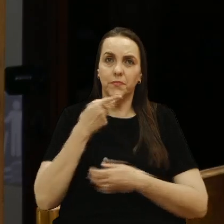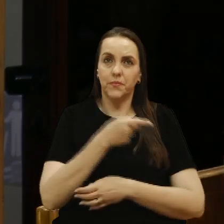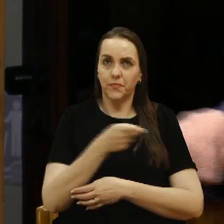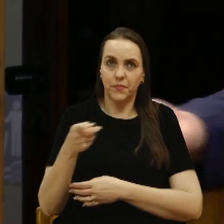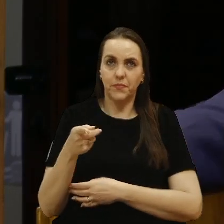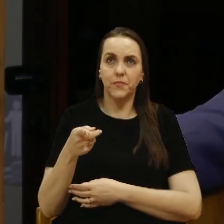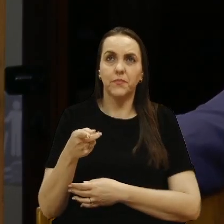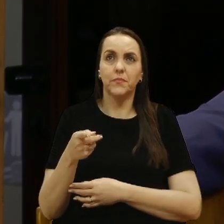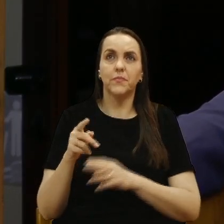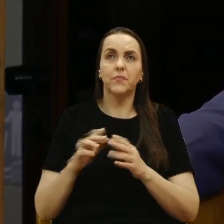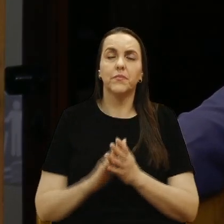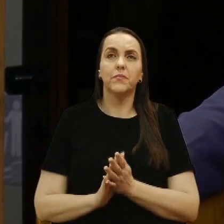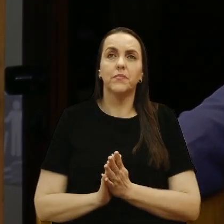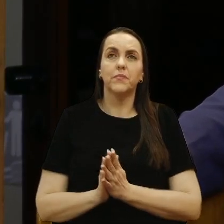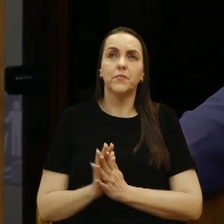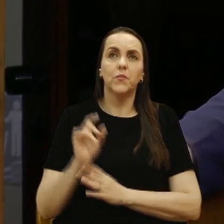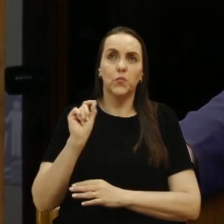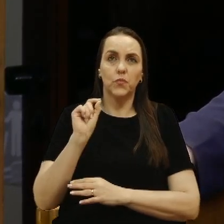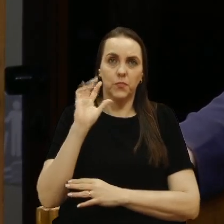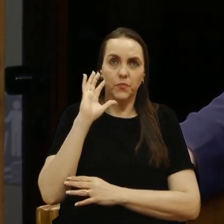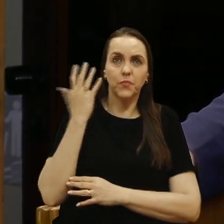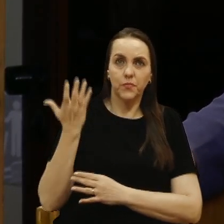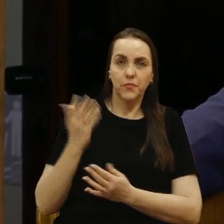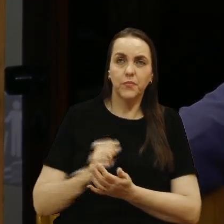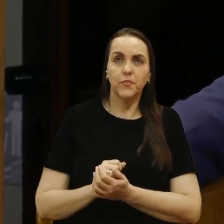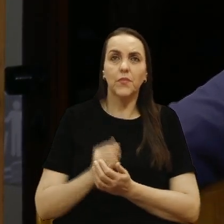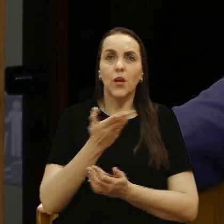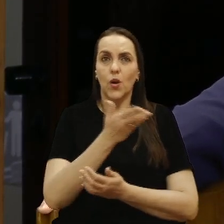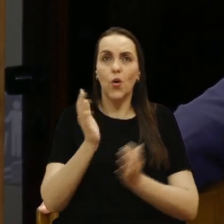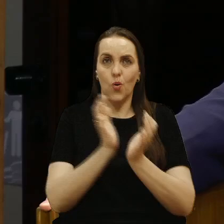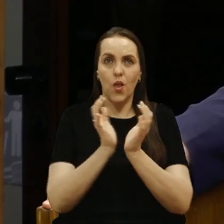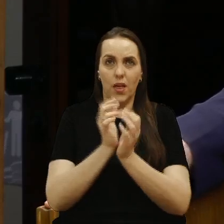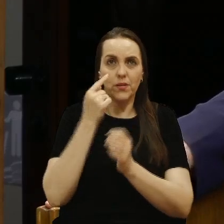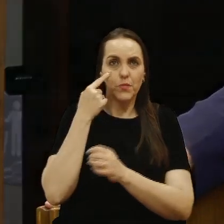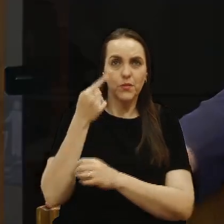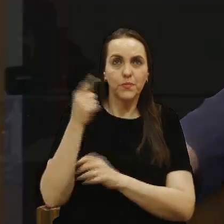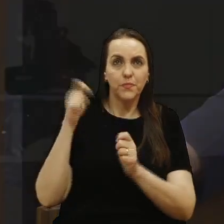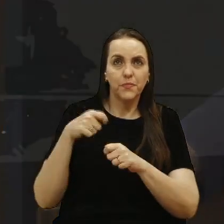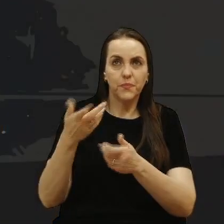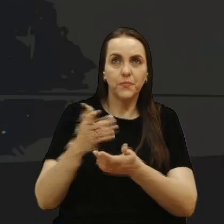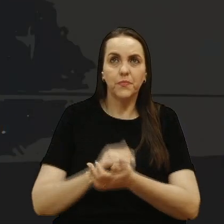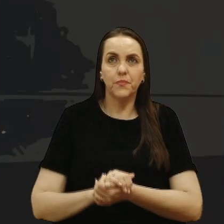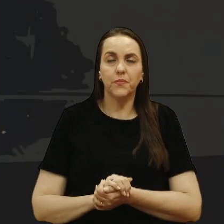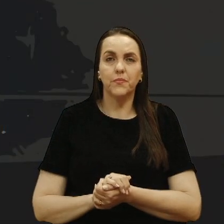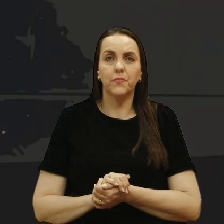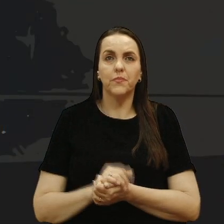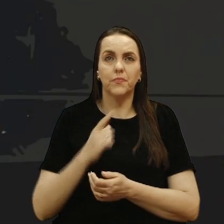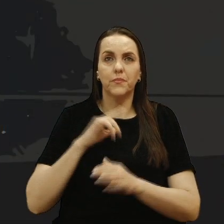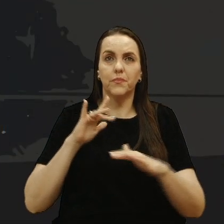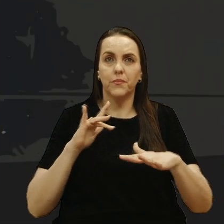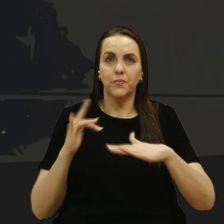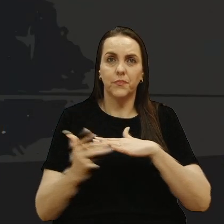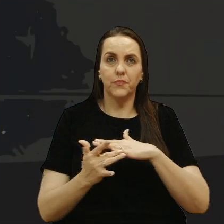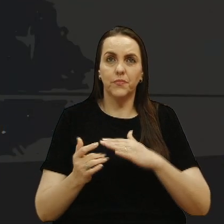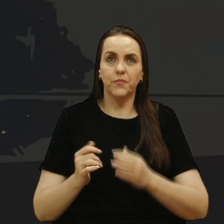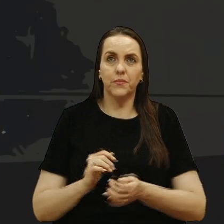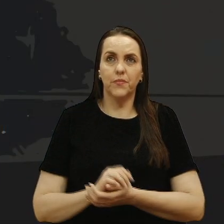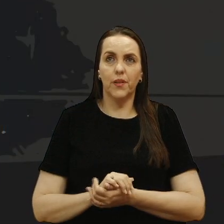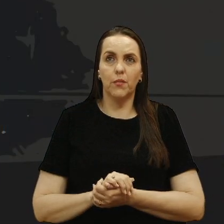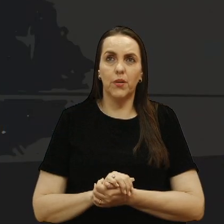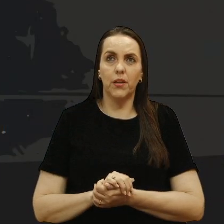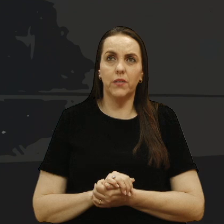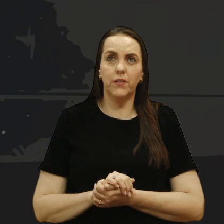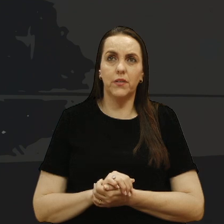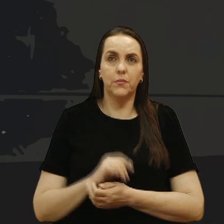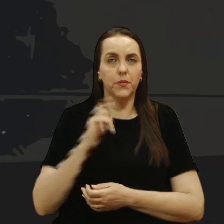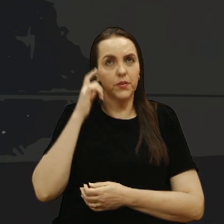sobre um episódio, conforme os colegas podem ver aí na tela, que vem às minhas redes sociais após uma manifestação, um vídeo